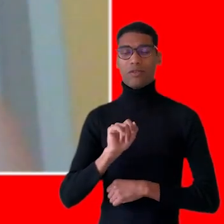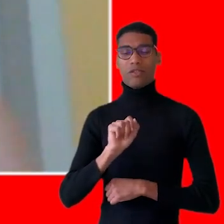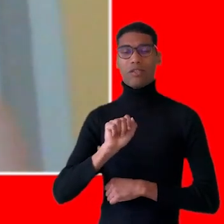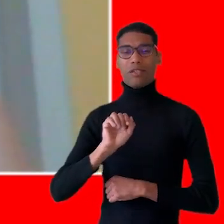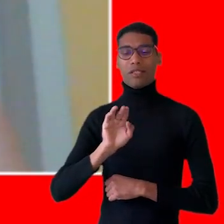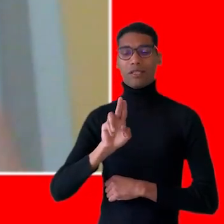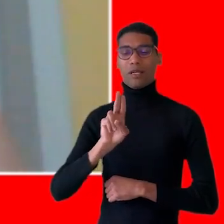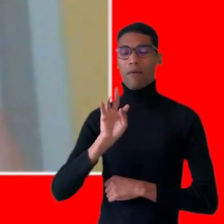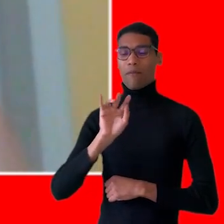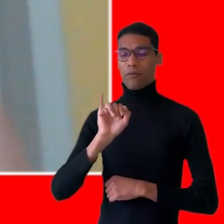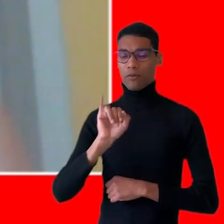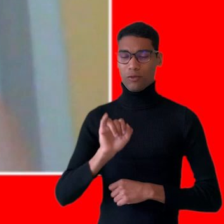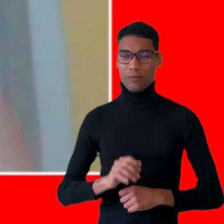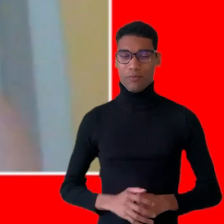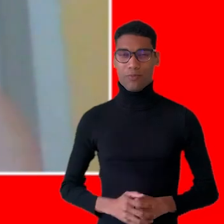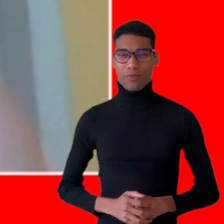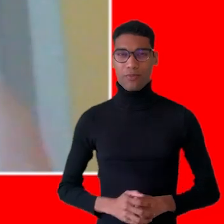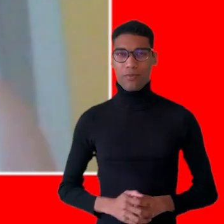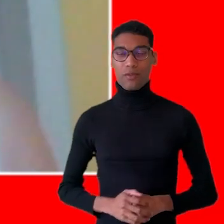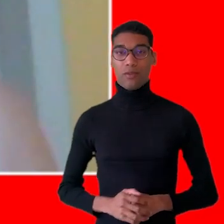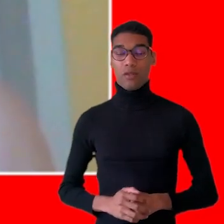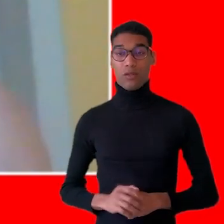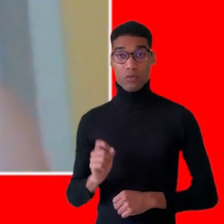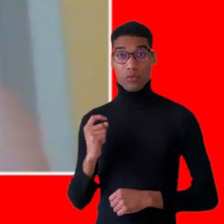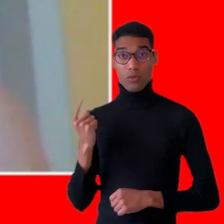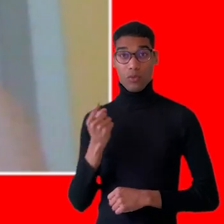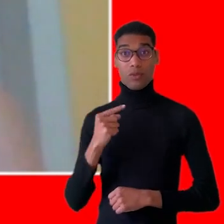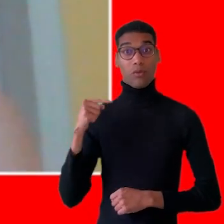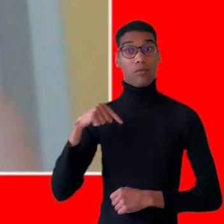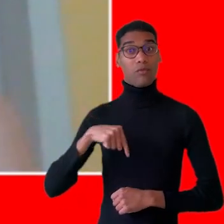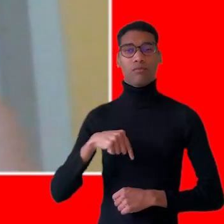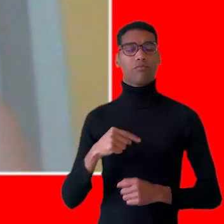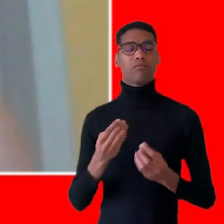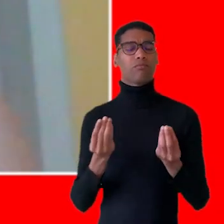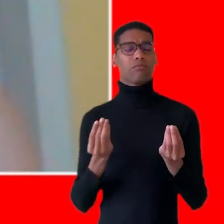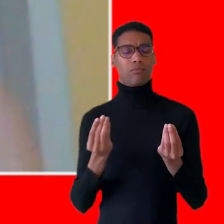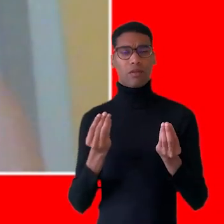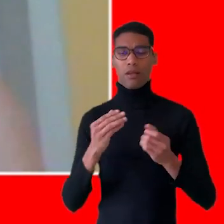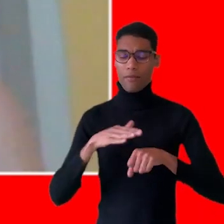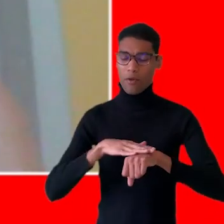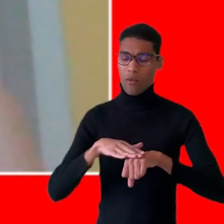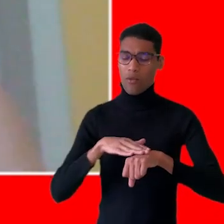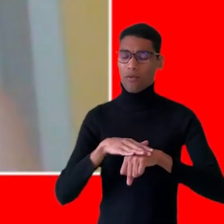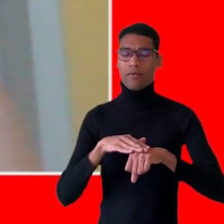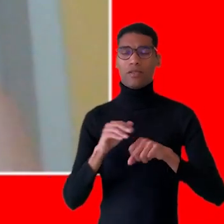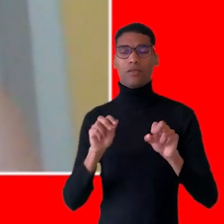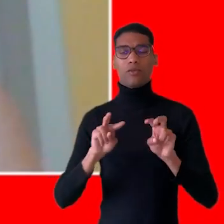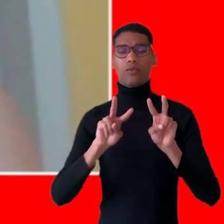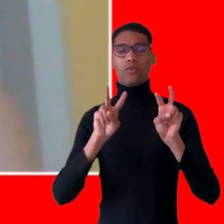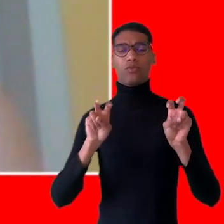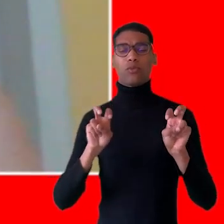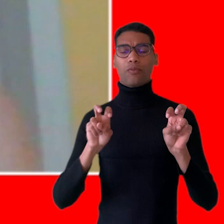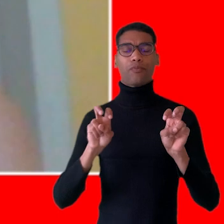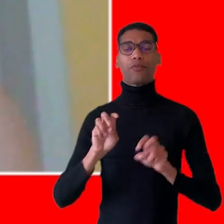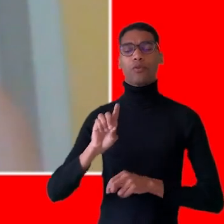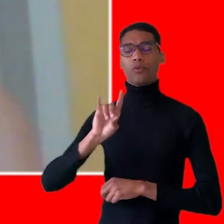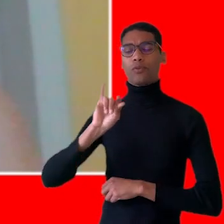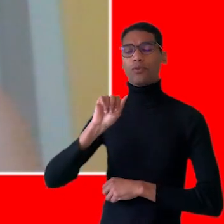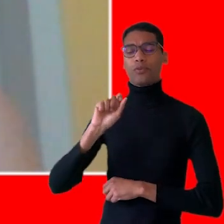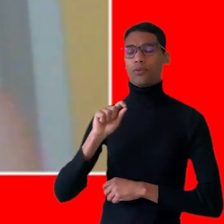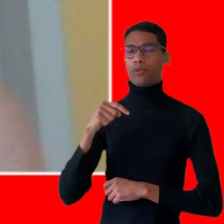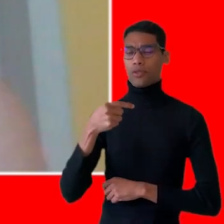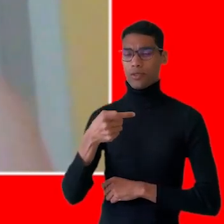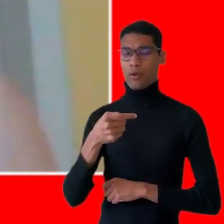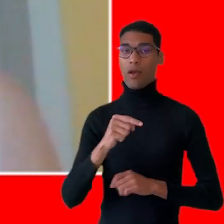Jabuti. Então, nós estamos aqui hoje para conversar um pouco sobre o dia seguinte, né?